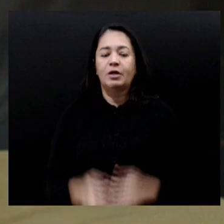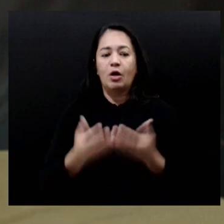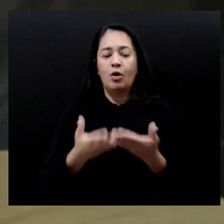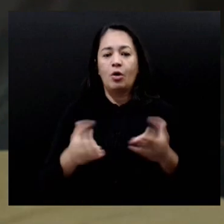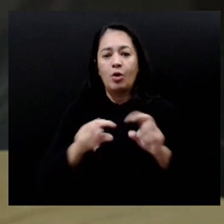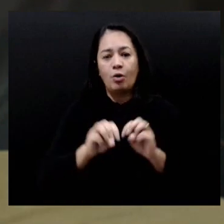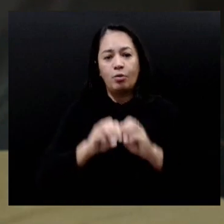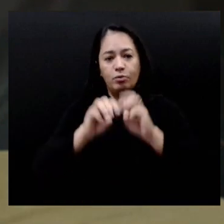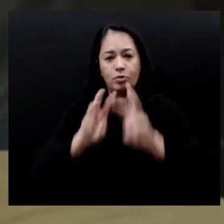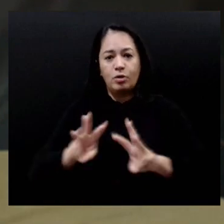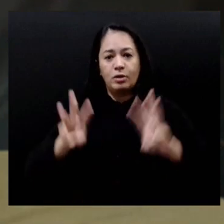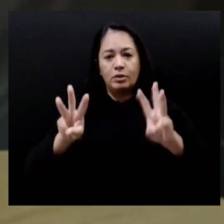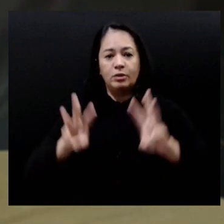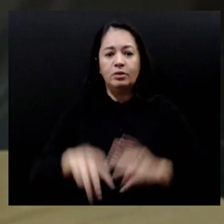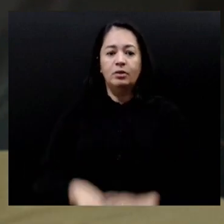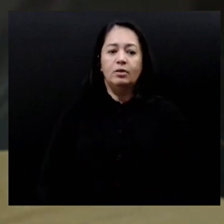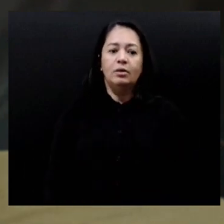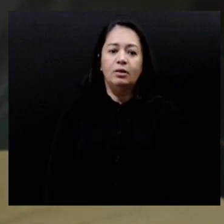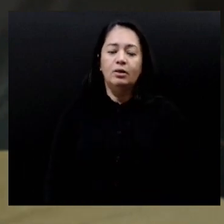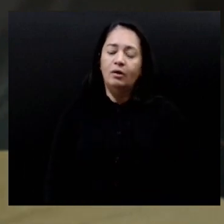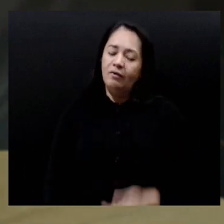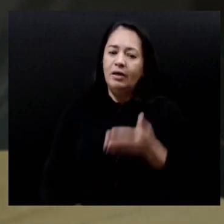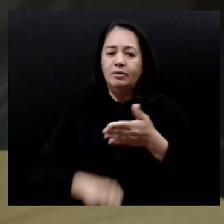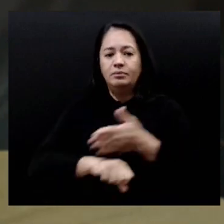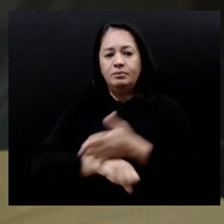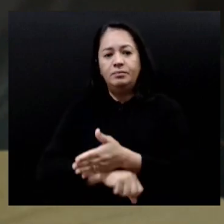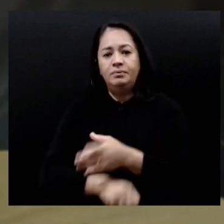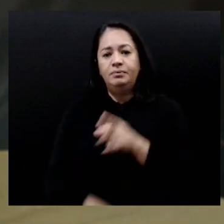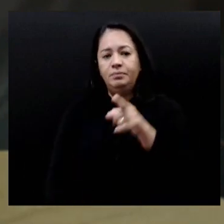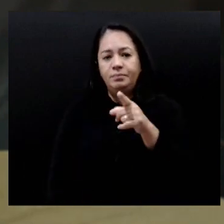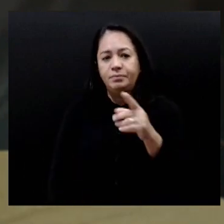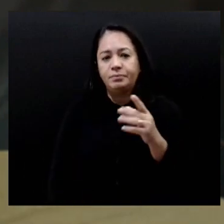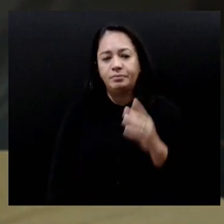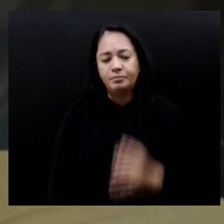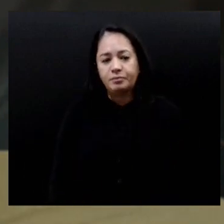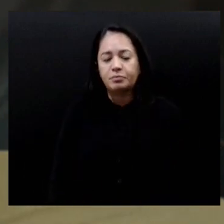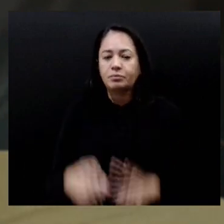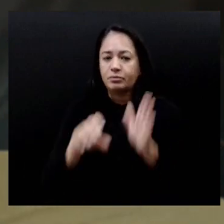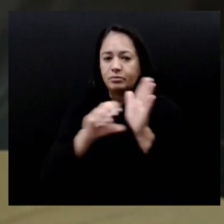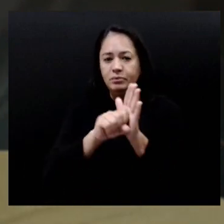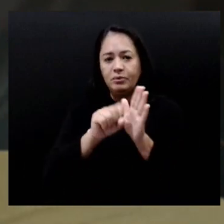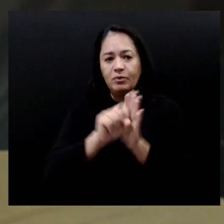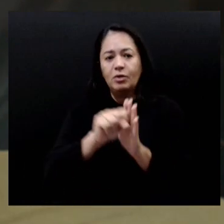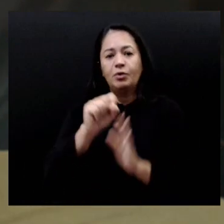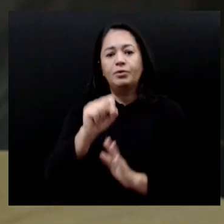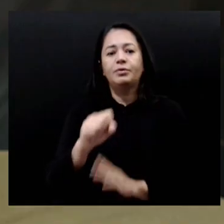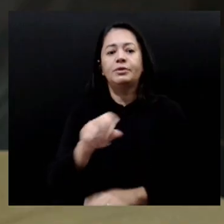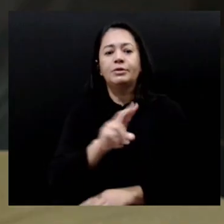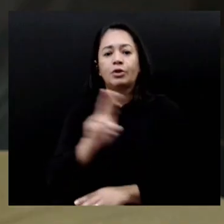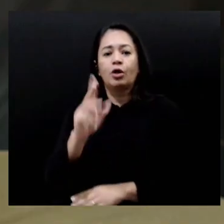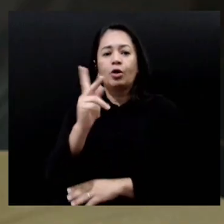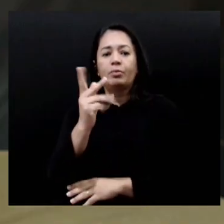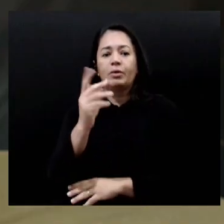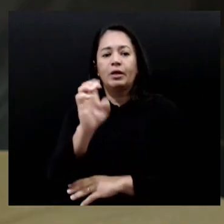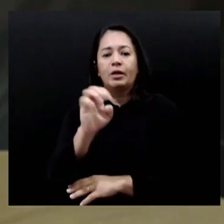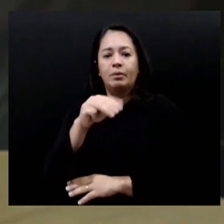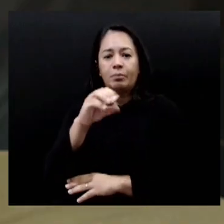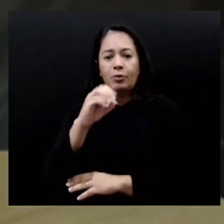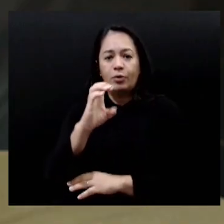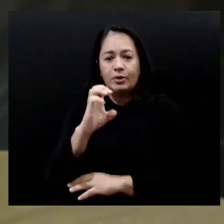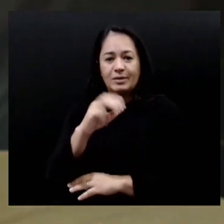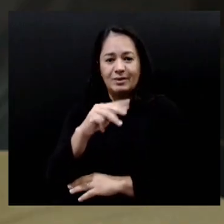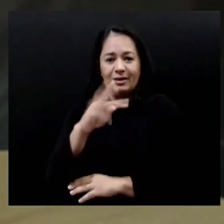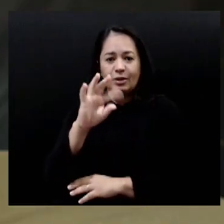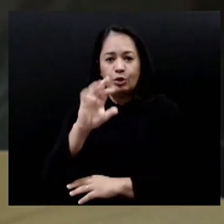hemocentro.unica.mp.br, tá bom? Acessa lá e você acessa lá no Google, Hemocentro Unicamp, de repente passa lá no Paço Municipal e dar o primeiro passo